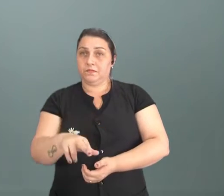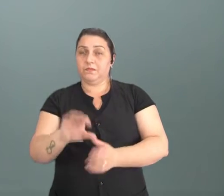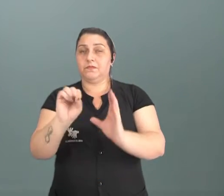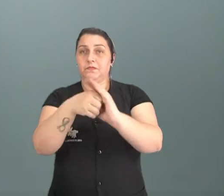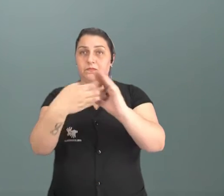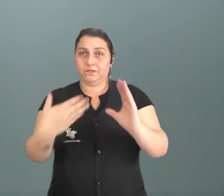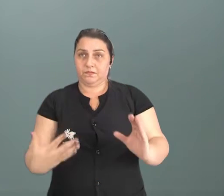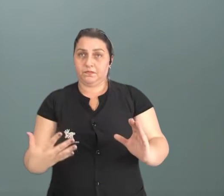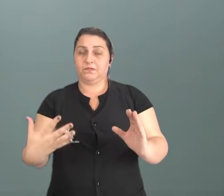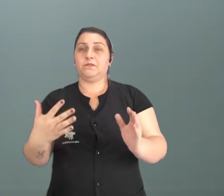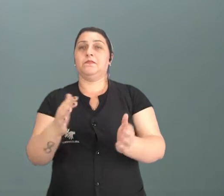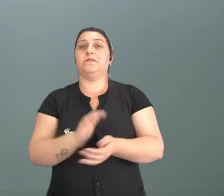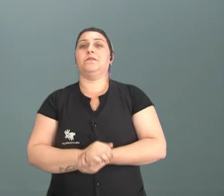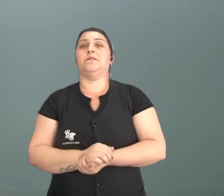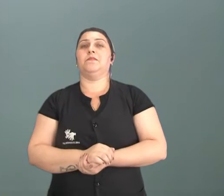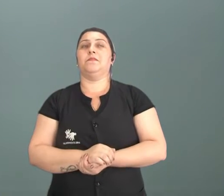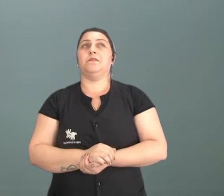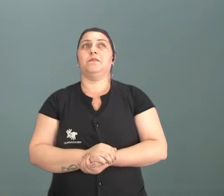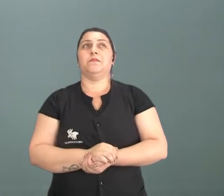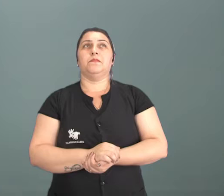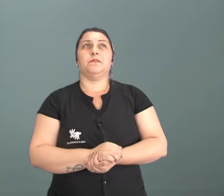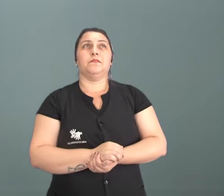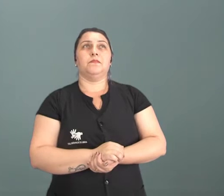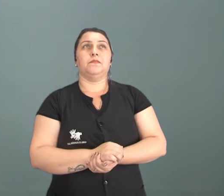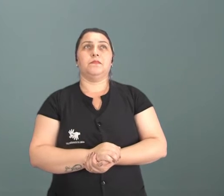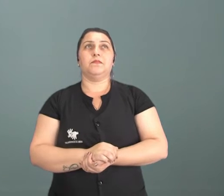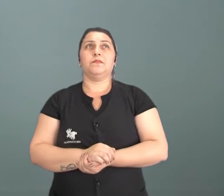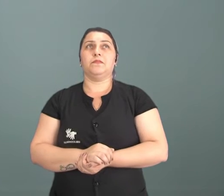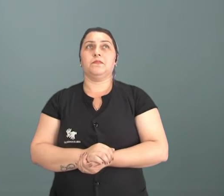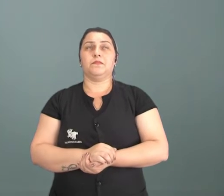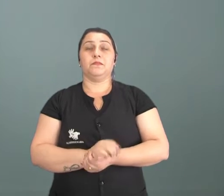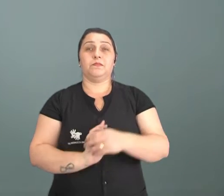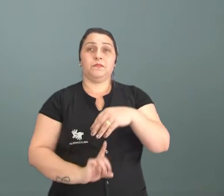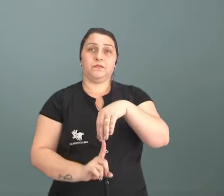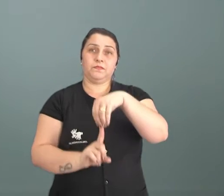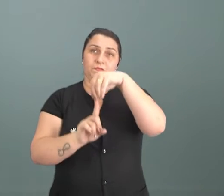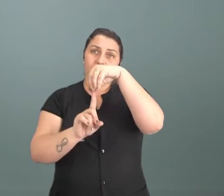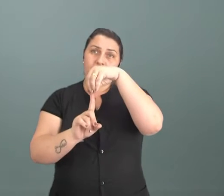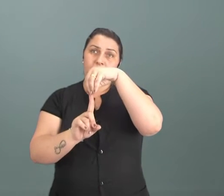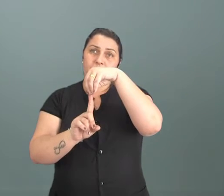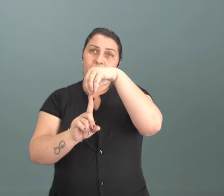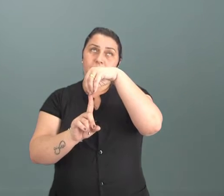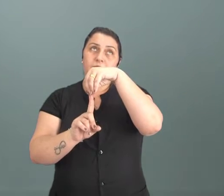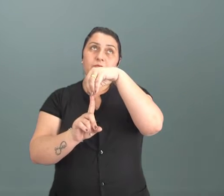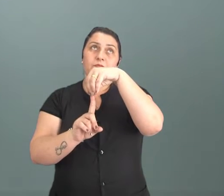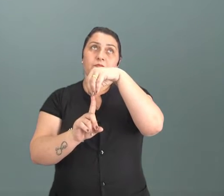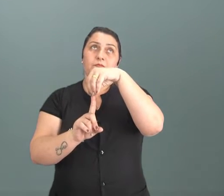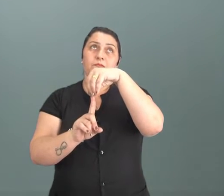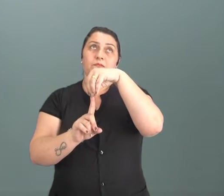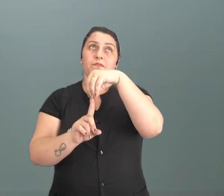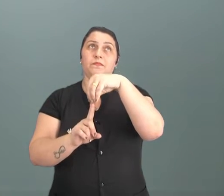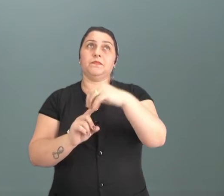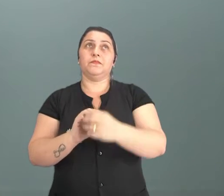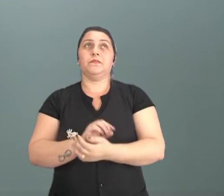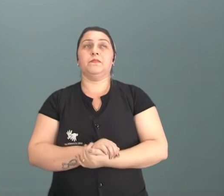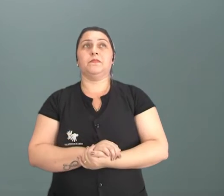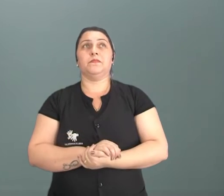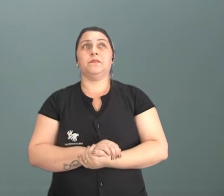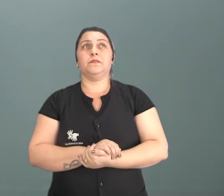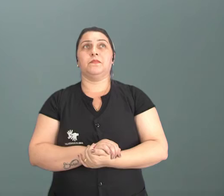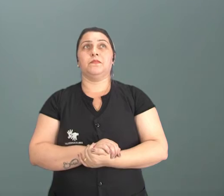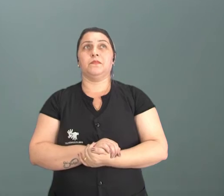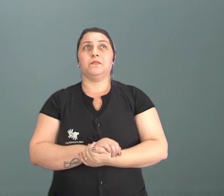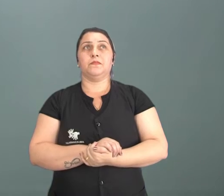características que nos tornam tão únicos onde a gente está inserido, tá